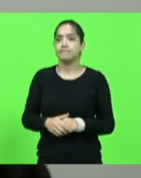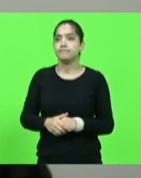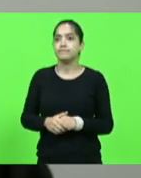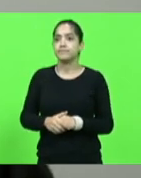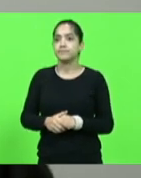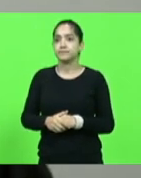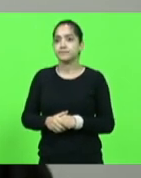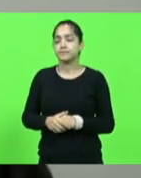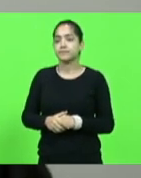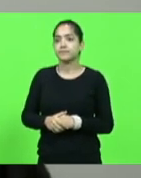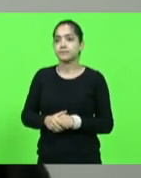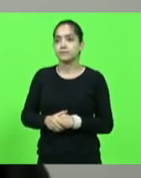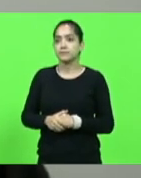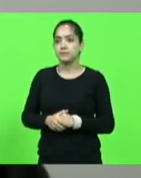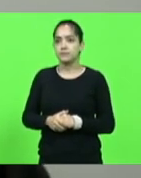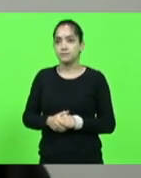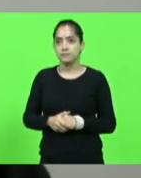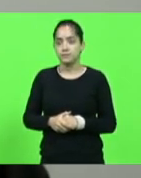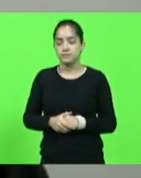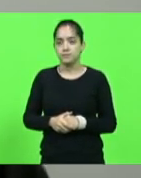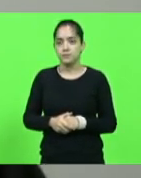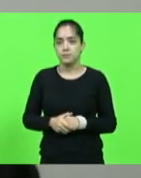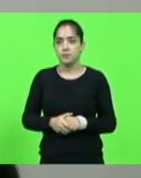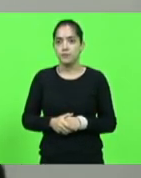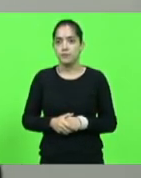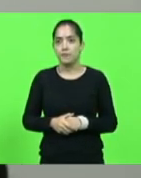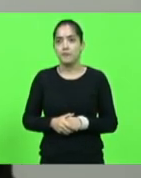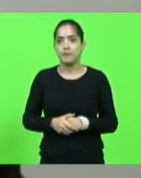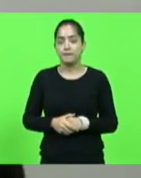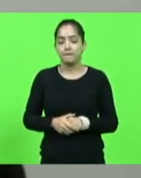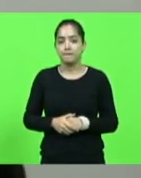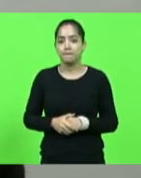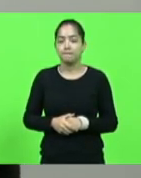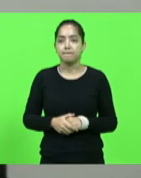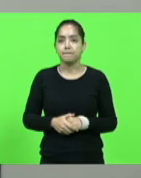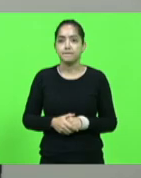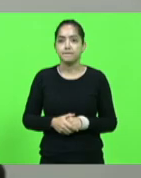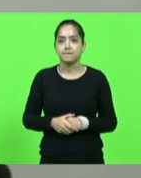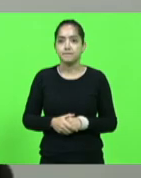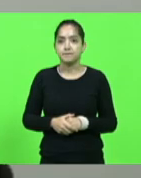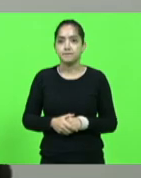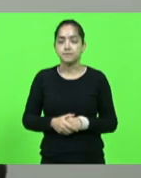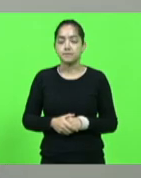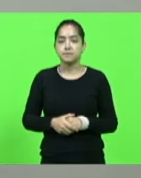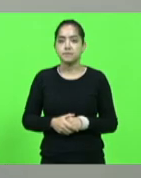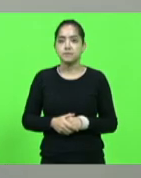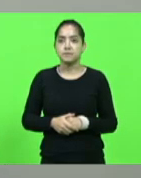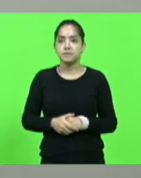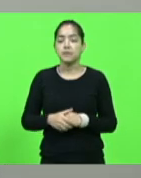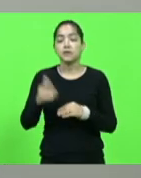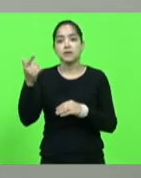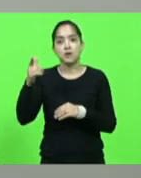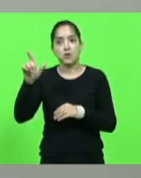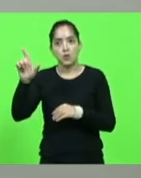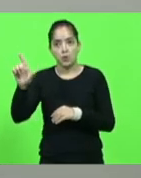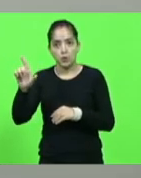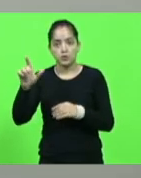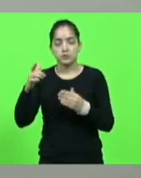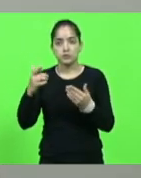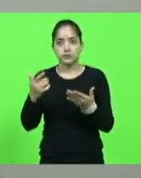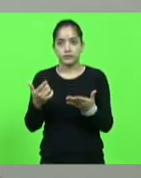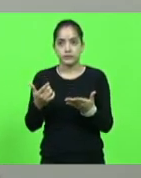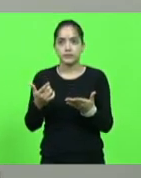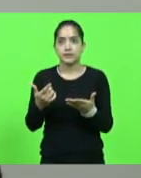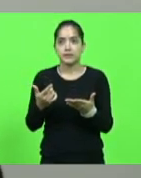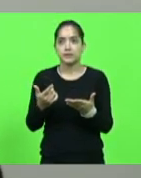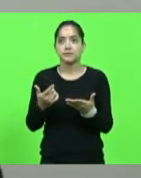Deixa eu ver como é que está meu tempo. Está 3 minutos. Questão importante, não afeta só o